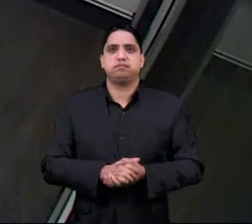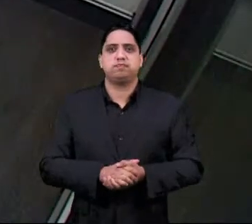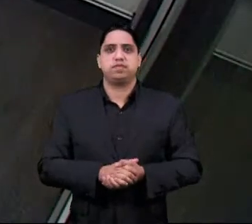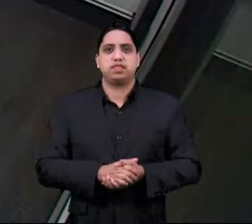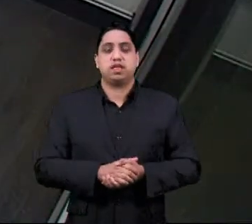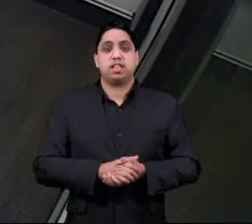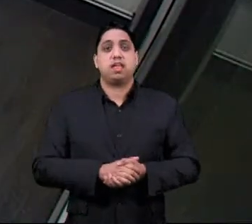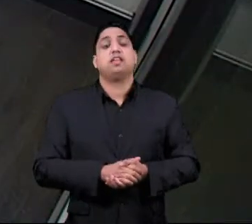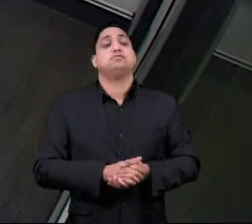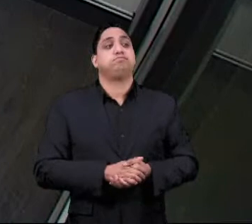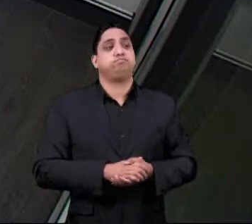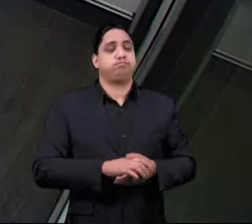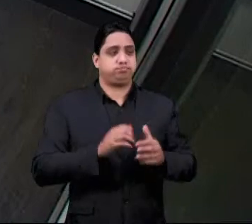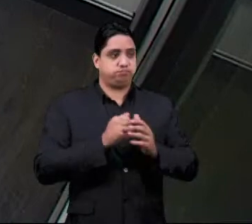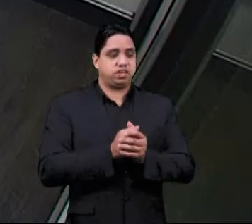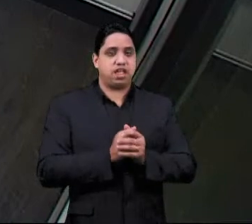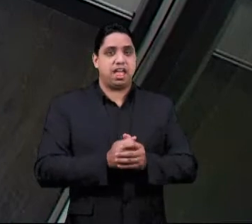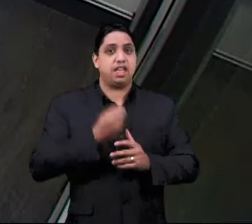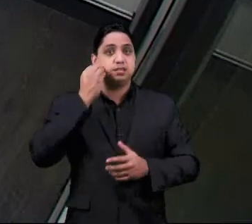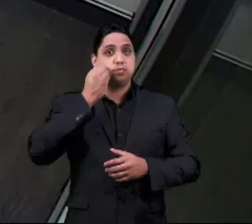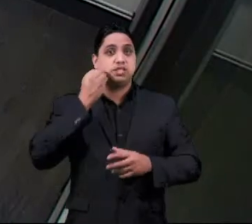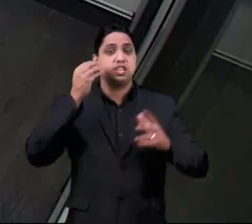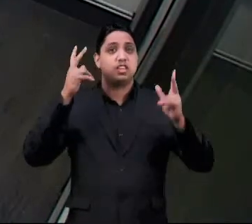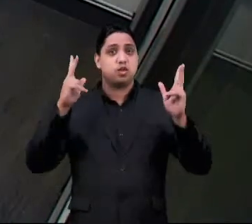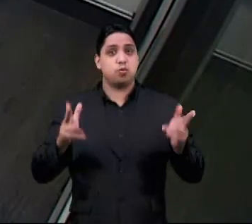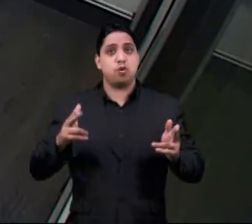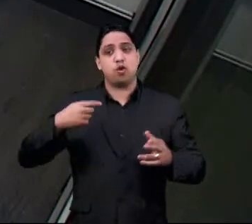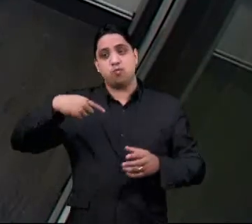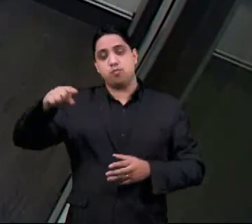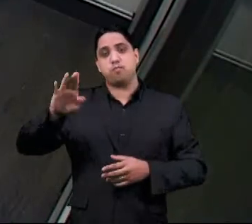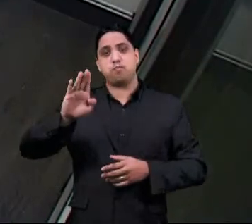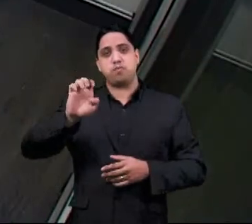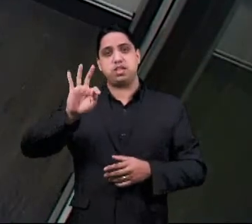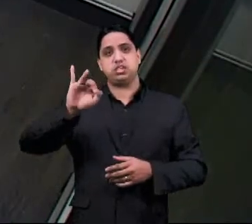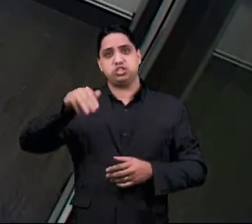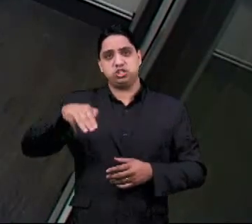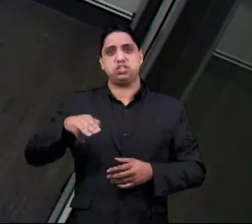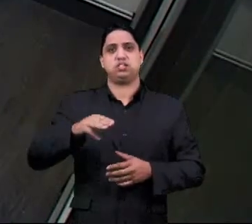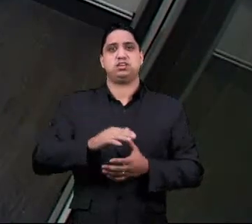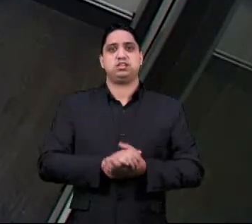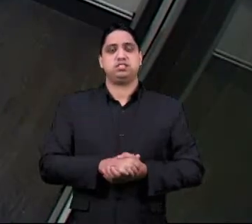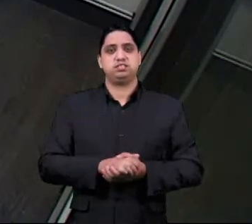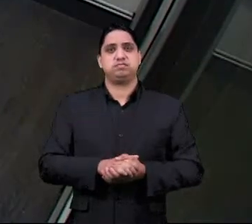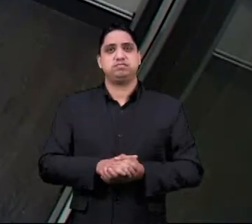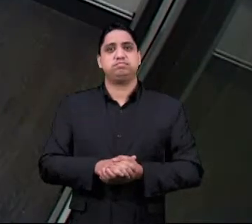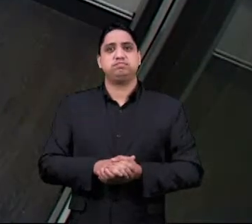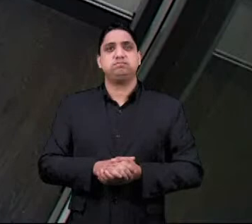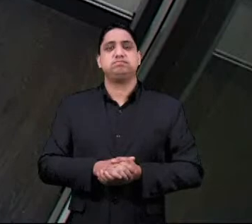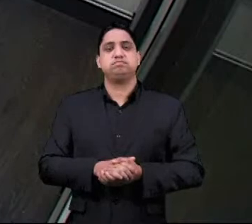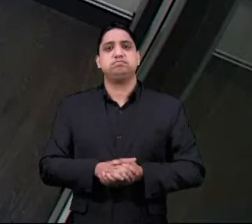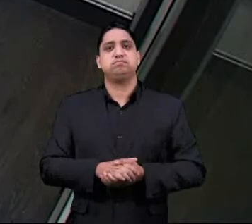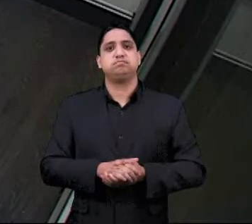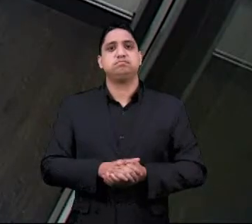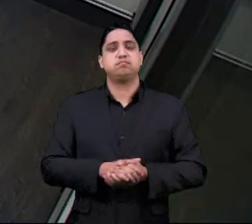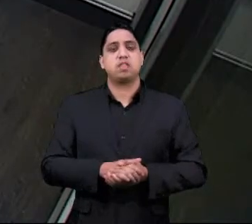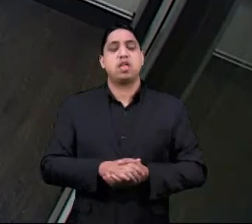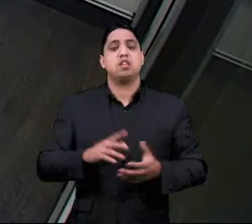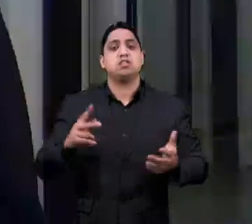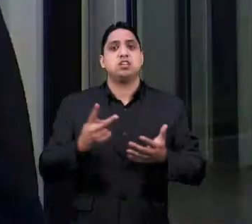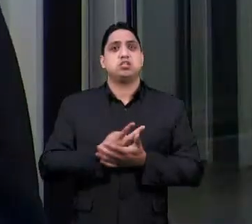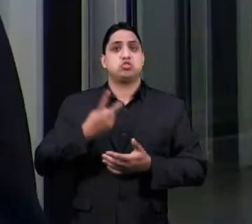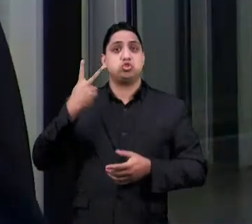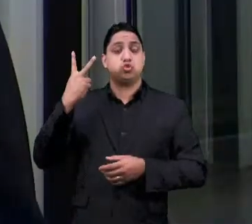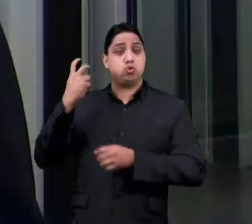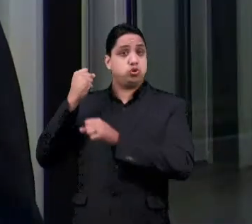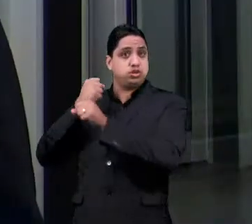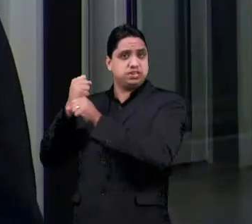A mesma experiência que eu tive quando eu fui para Betim, com revelação. Há 2 anos